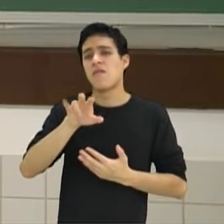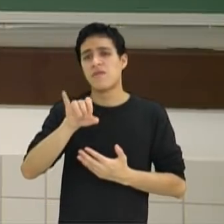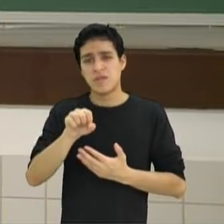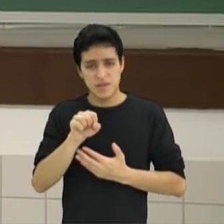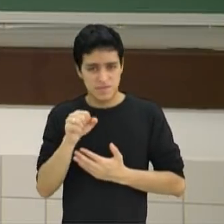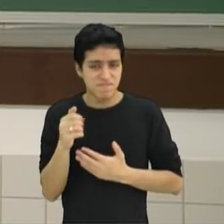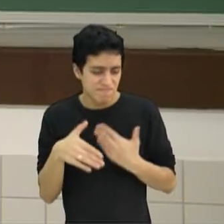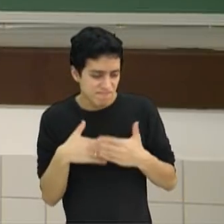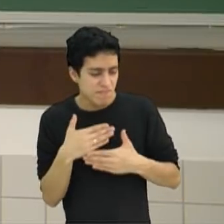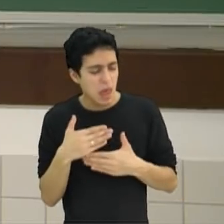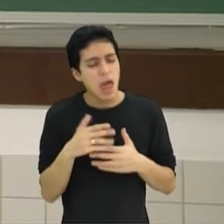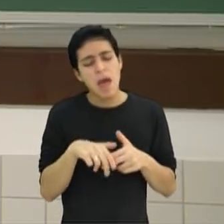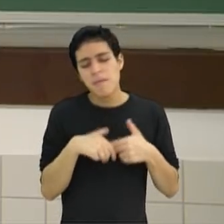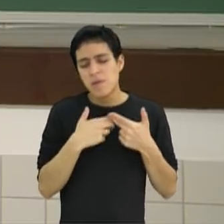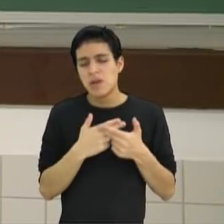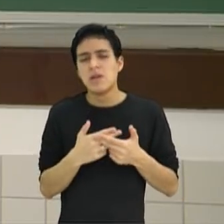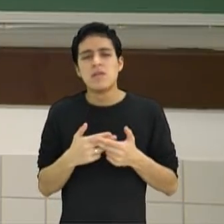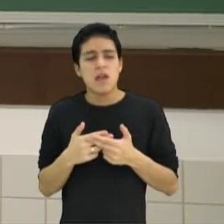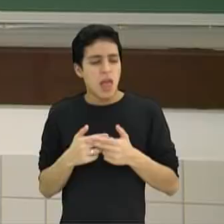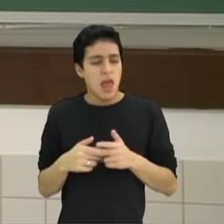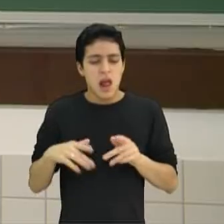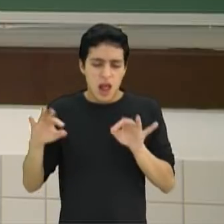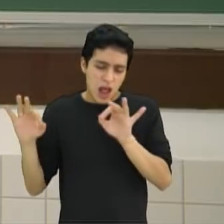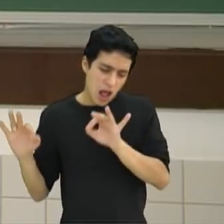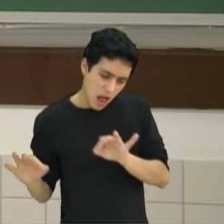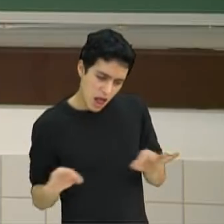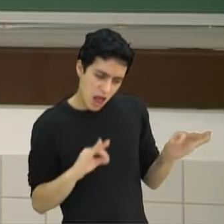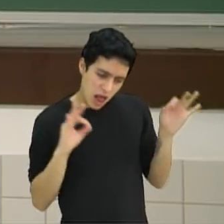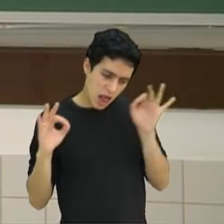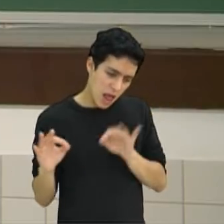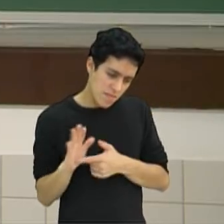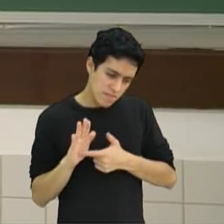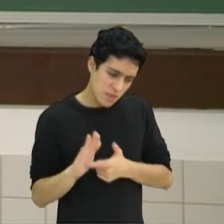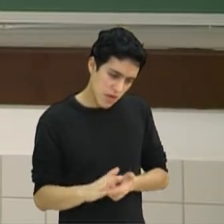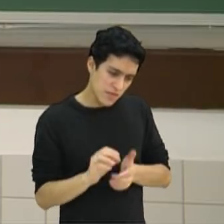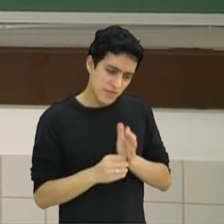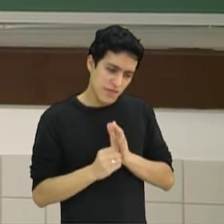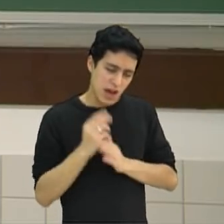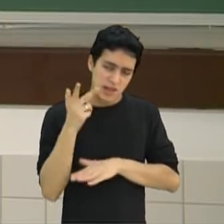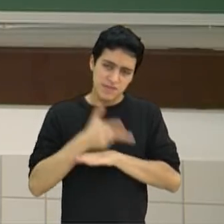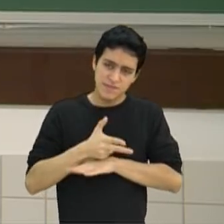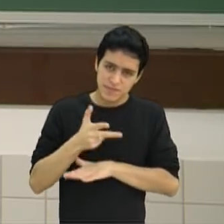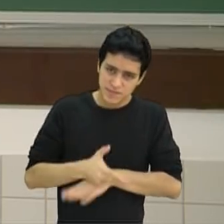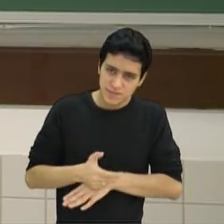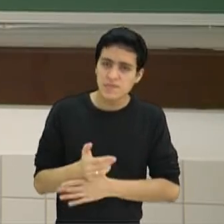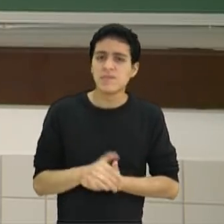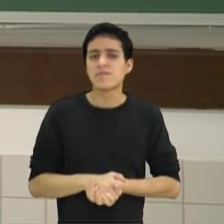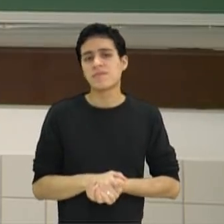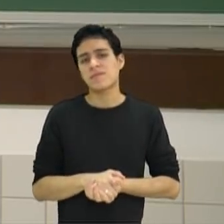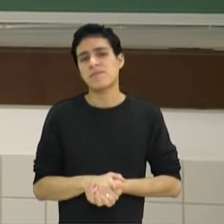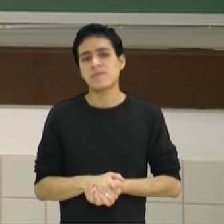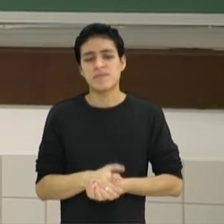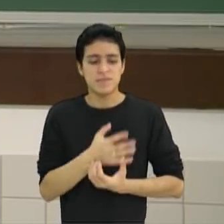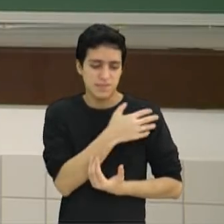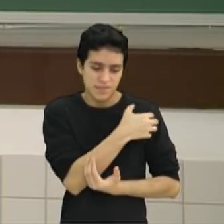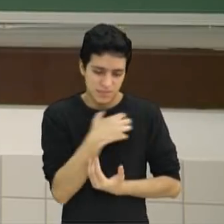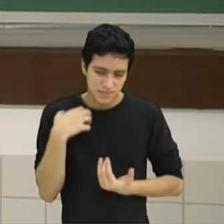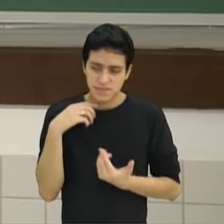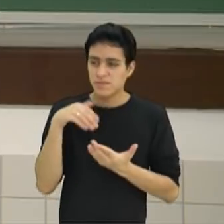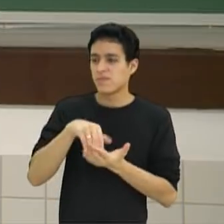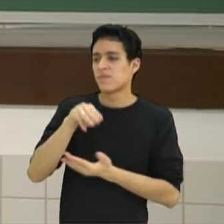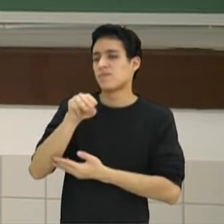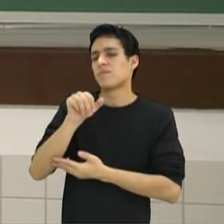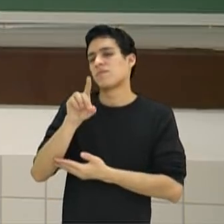partir daí ela fez uma sessão de apresentação dos clássicos, em que abordou Aristóteles até